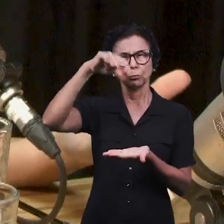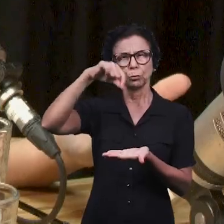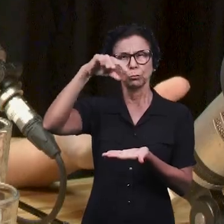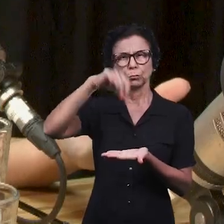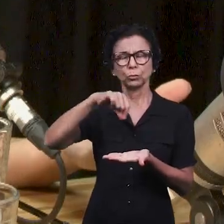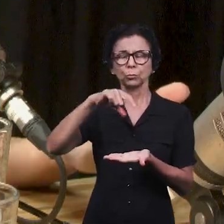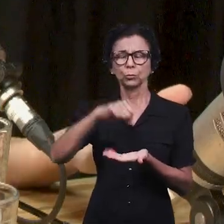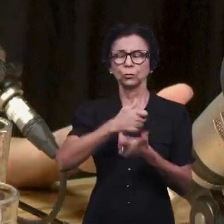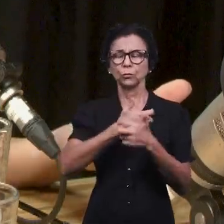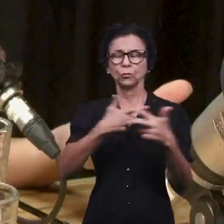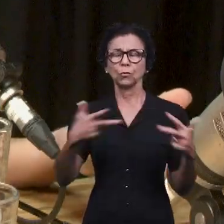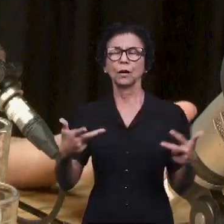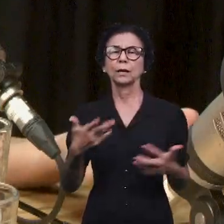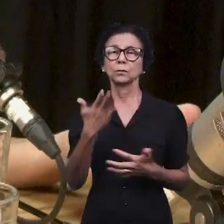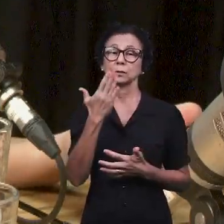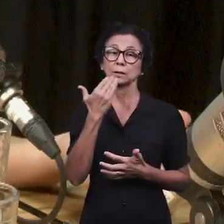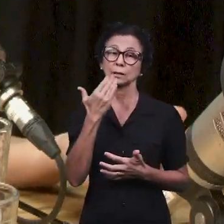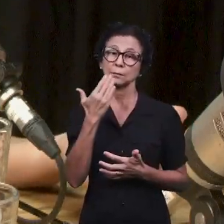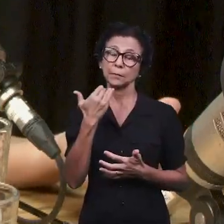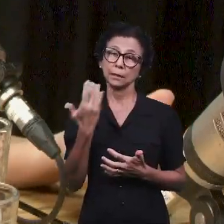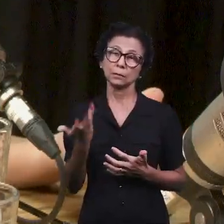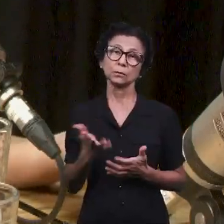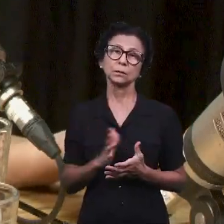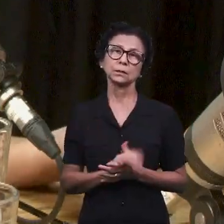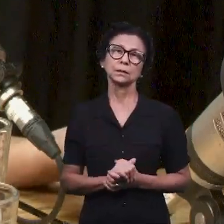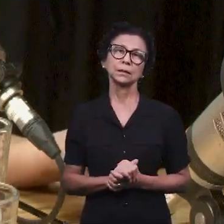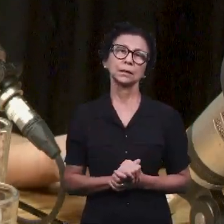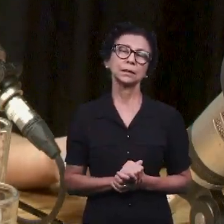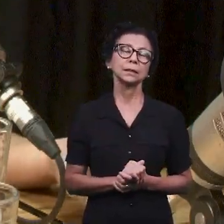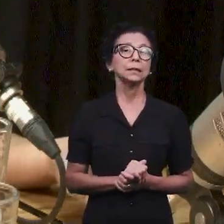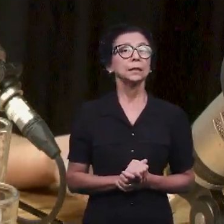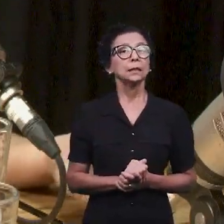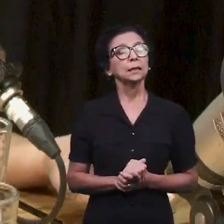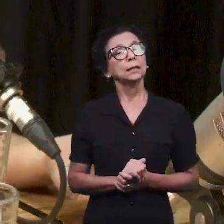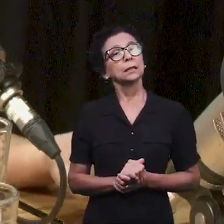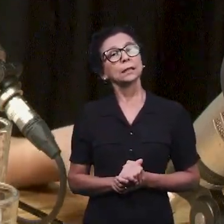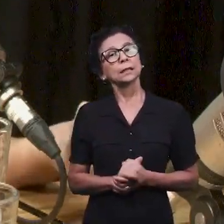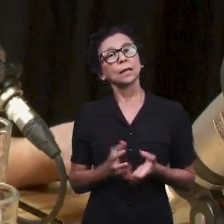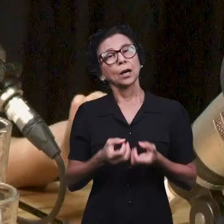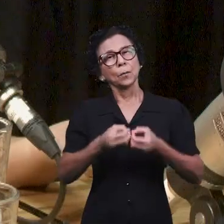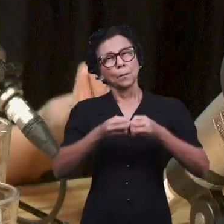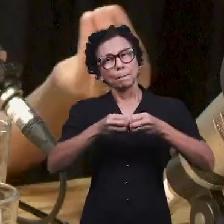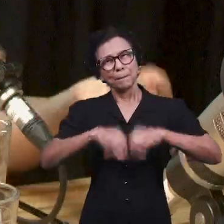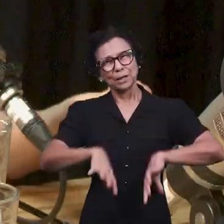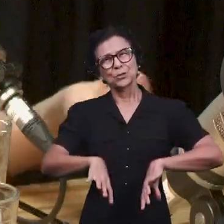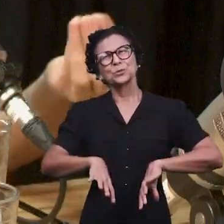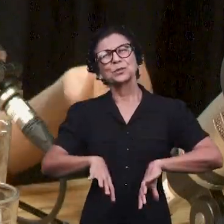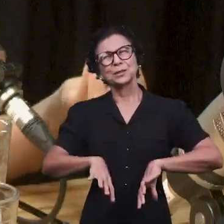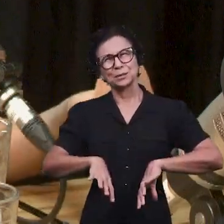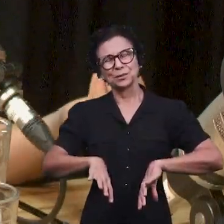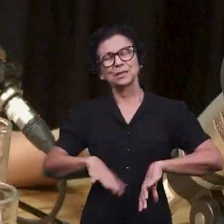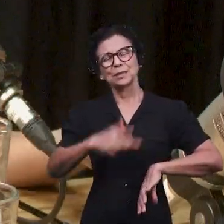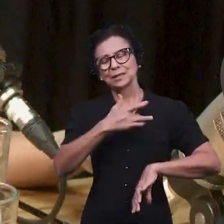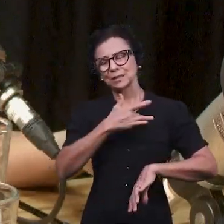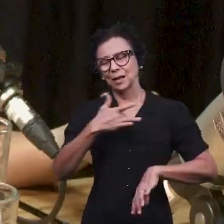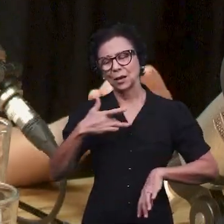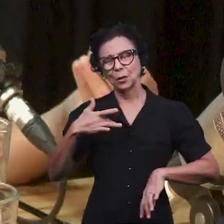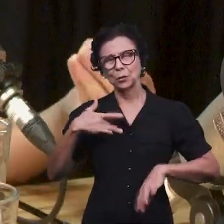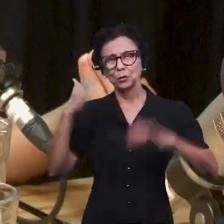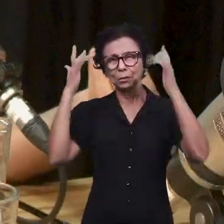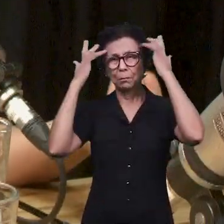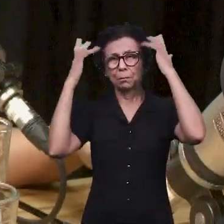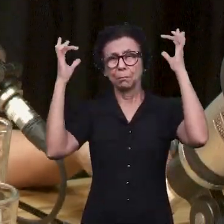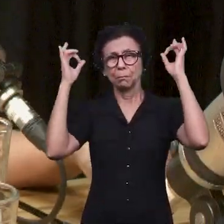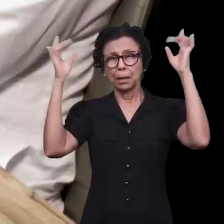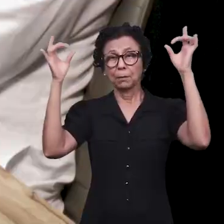gente pode listar aqui que são como prejudiciais para quem já tá na crise ali de enxaqueca ou